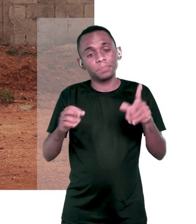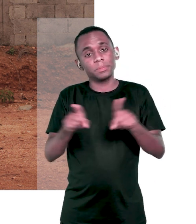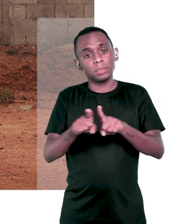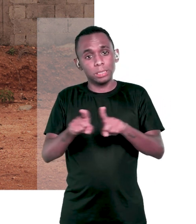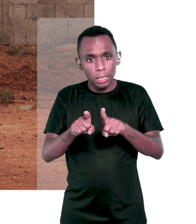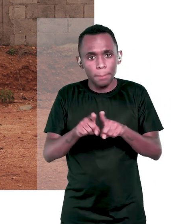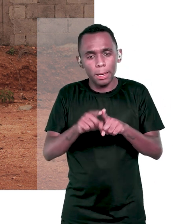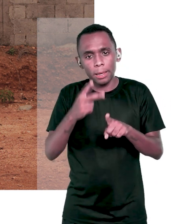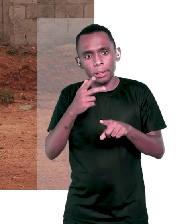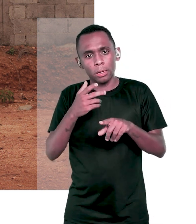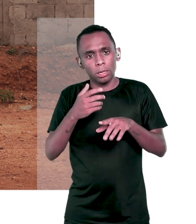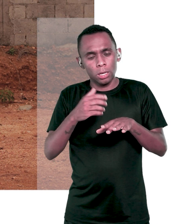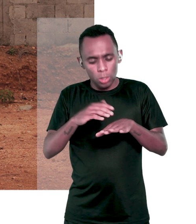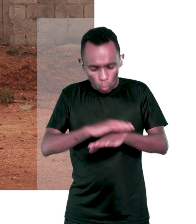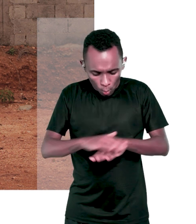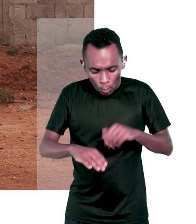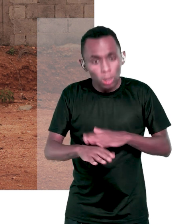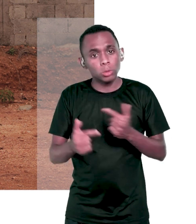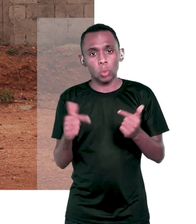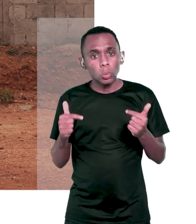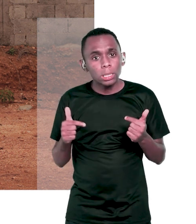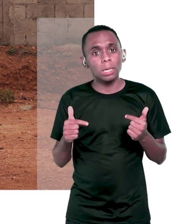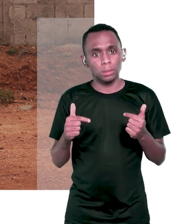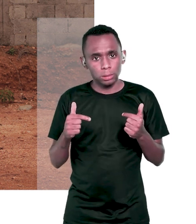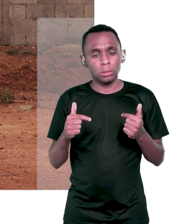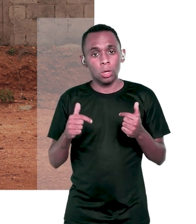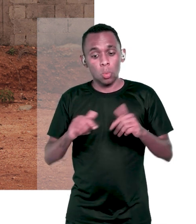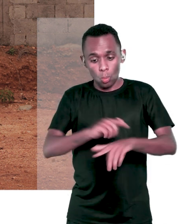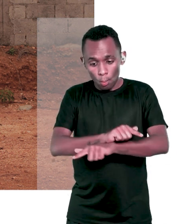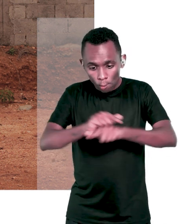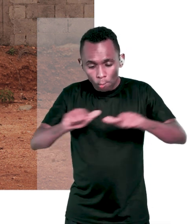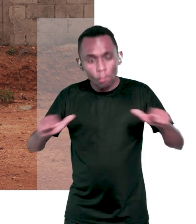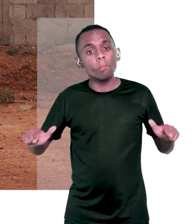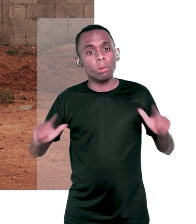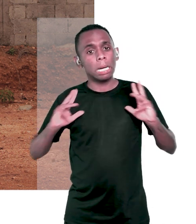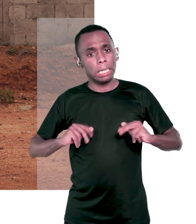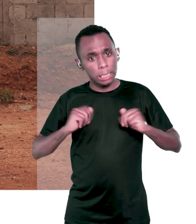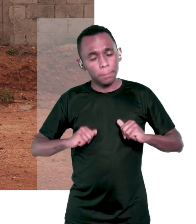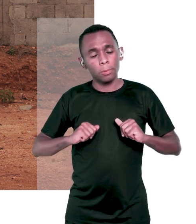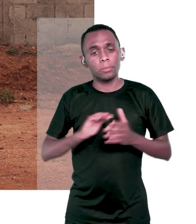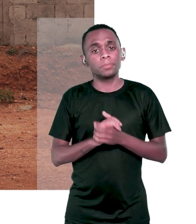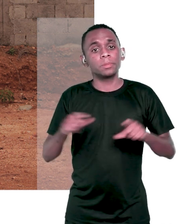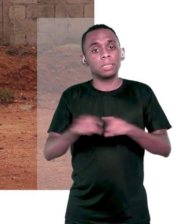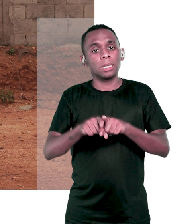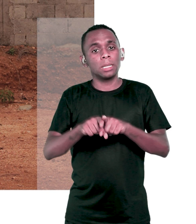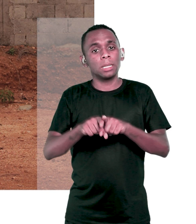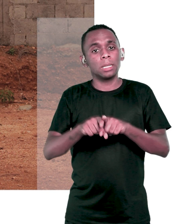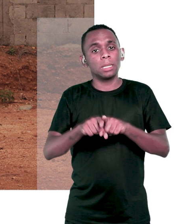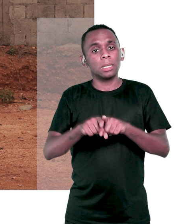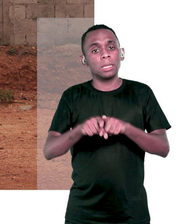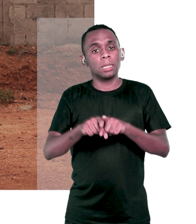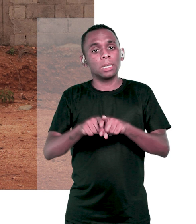evocação de um projeto de um projeto de vida com a casa e a mulher ao lado. E esse projeto se confirma na próxima fotografia